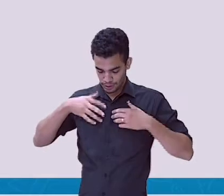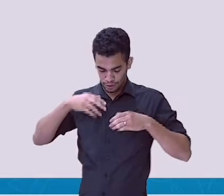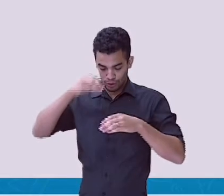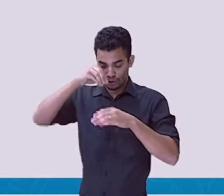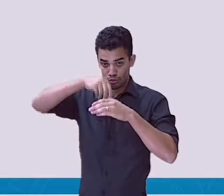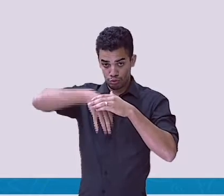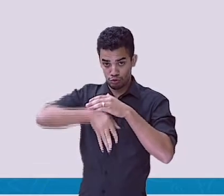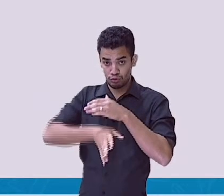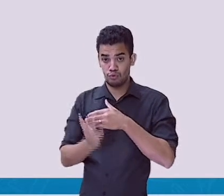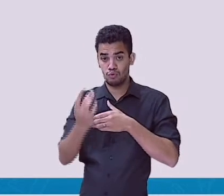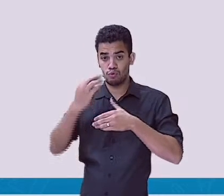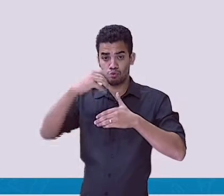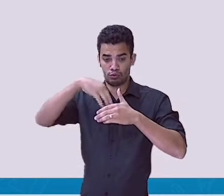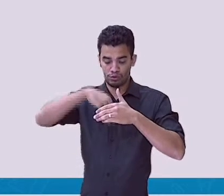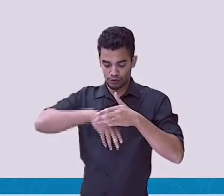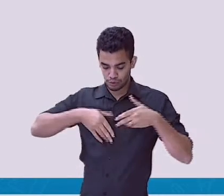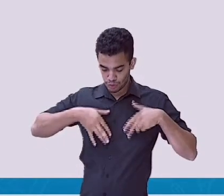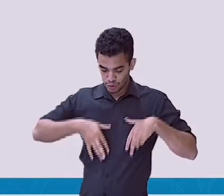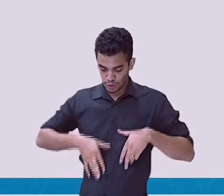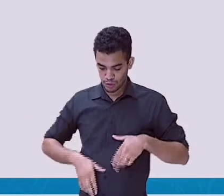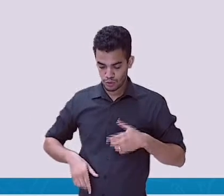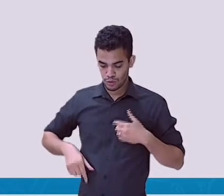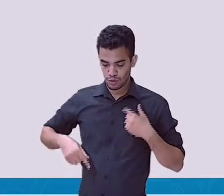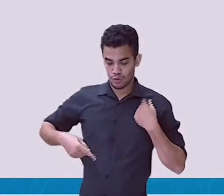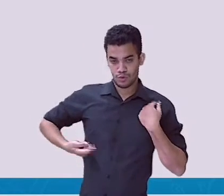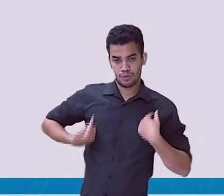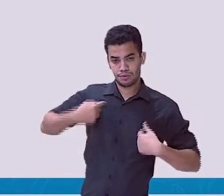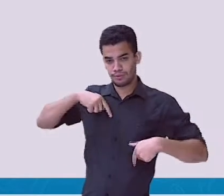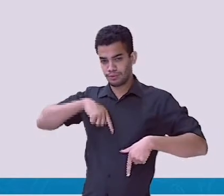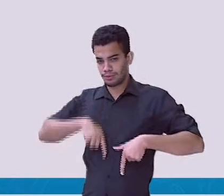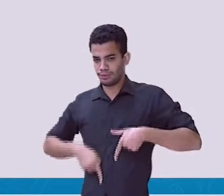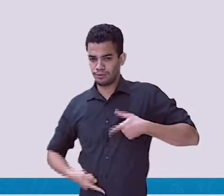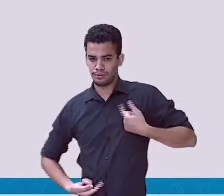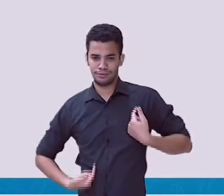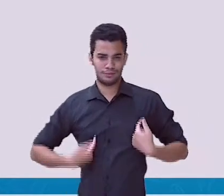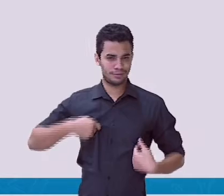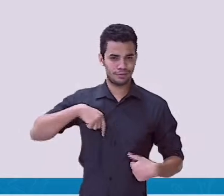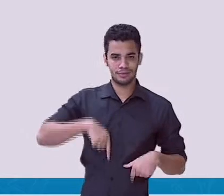olha só para vocês verem. É todo um circuito. Será que tem nome?